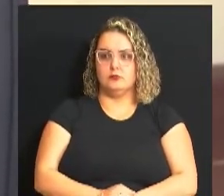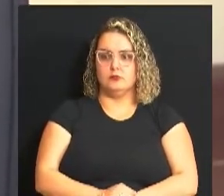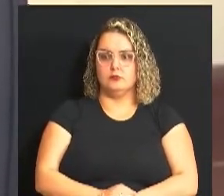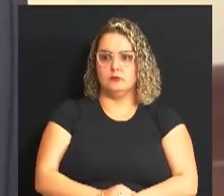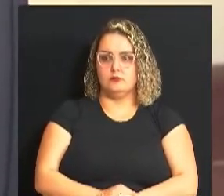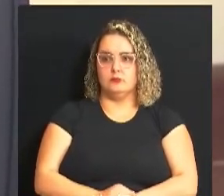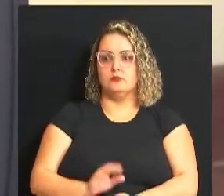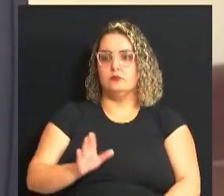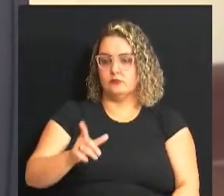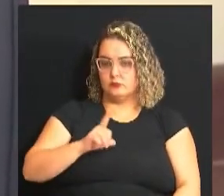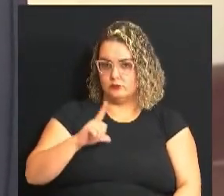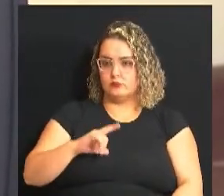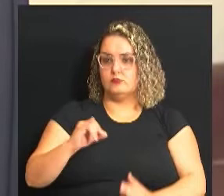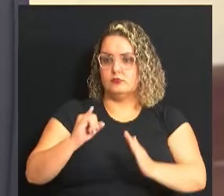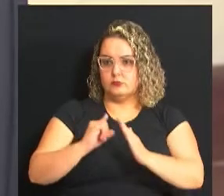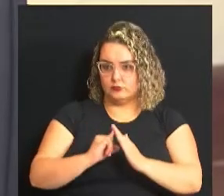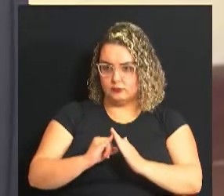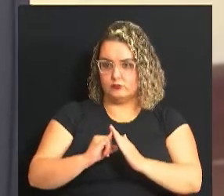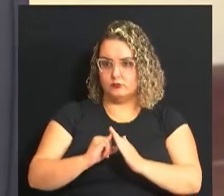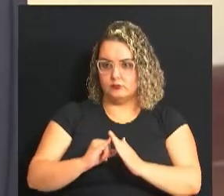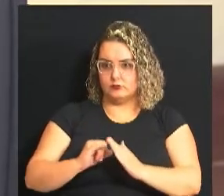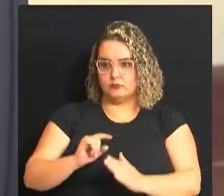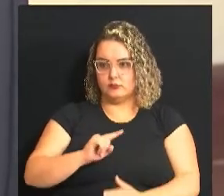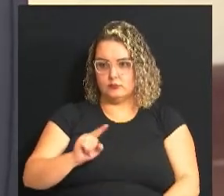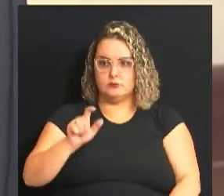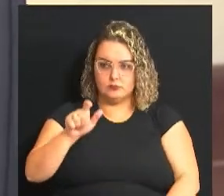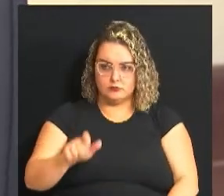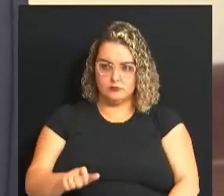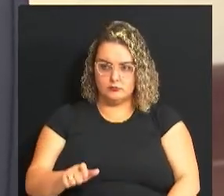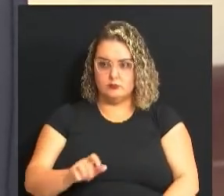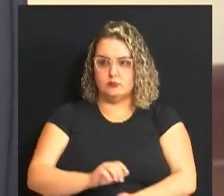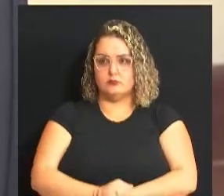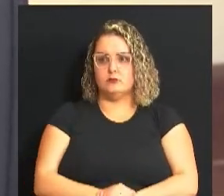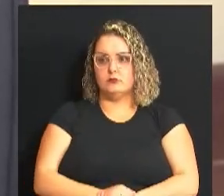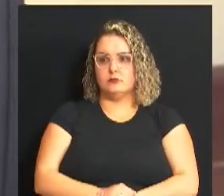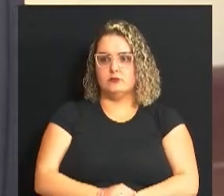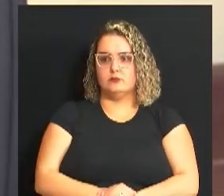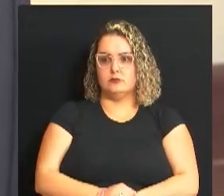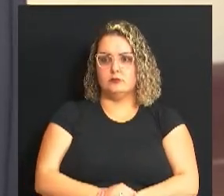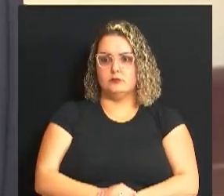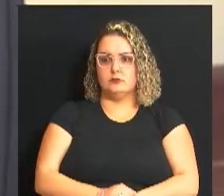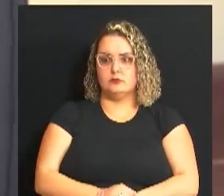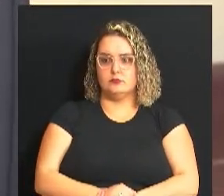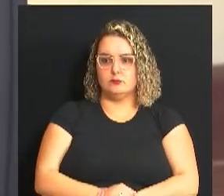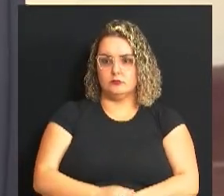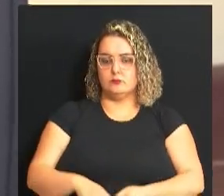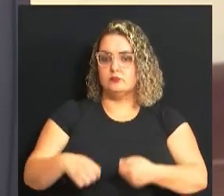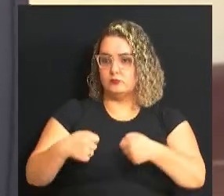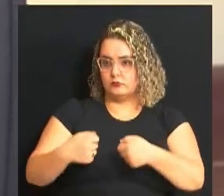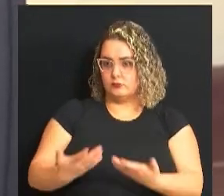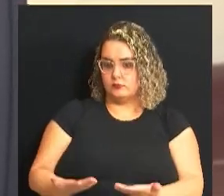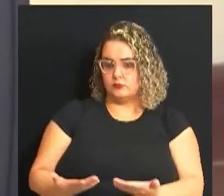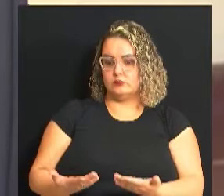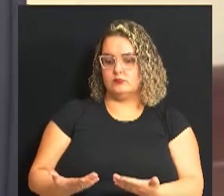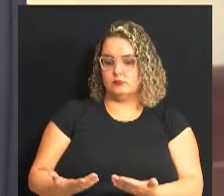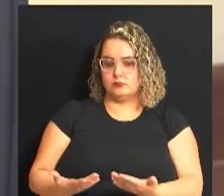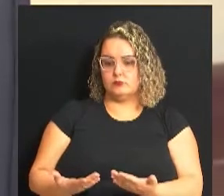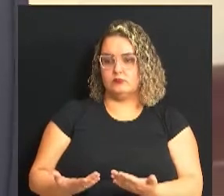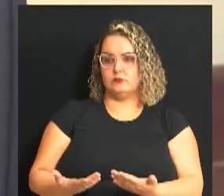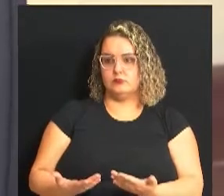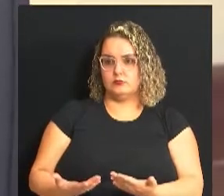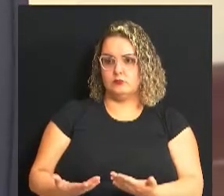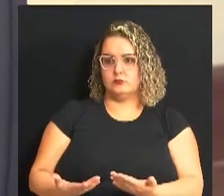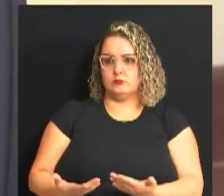ela já tem um imóvel, então ela não é uma pessoa que tem uma carência habitacional. Né? Mas, por um